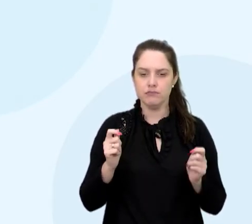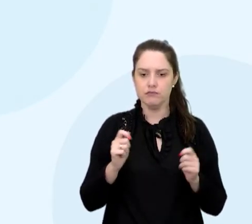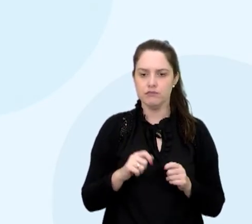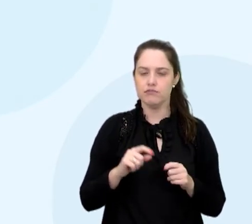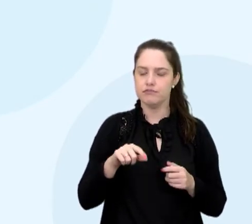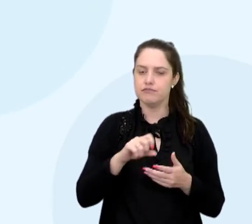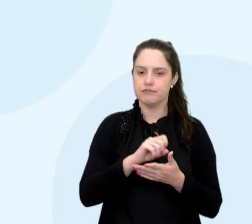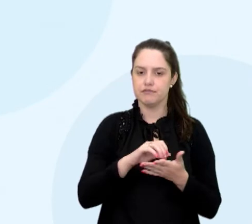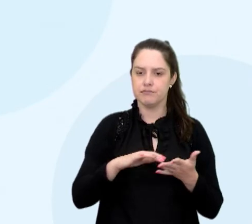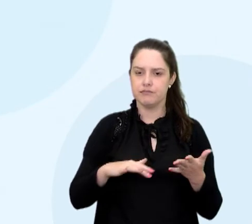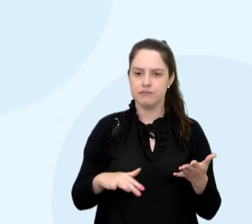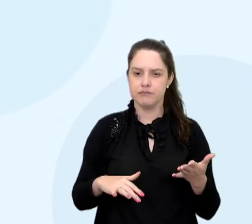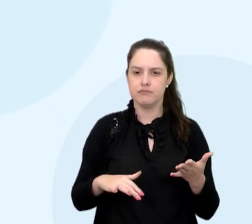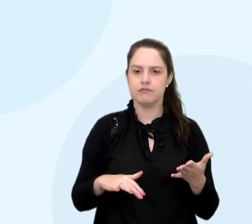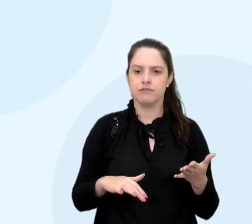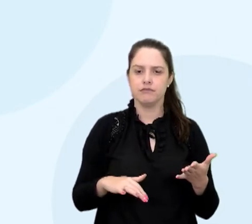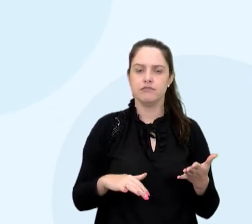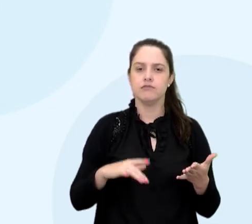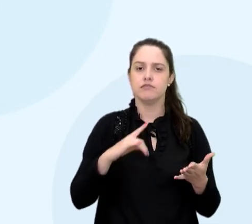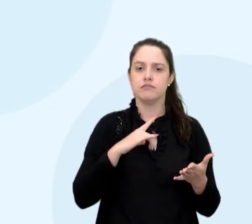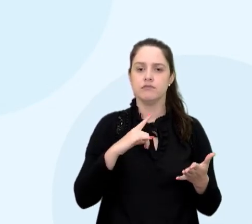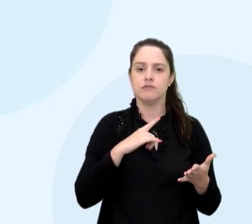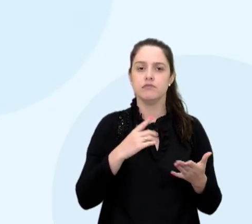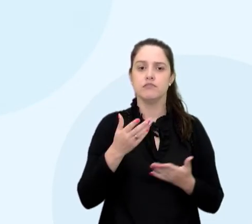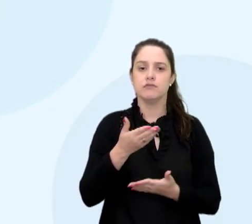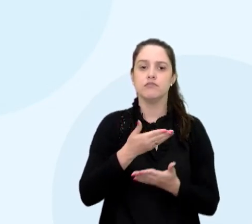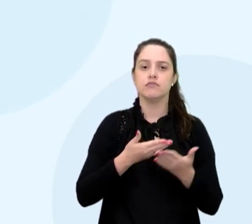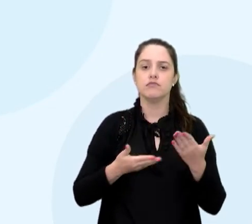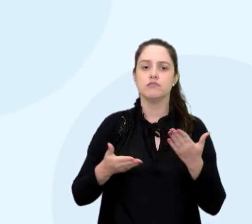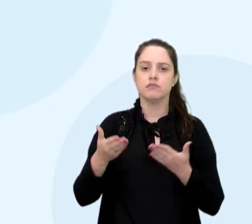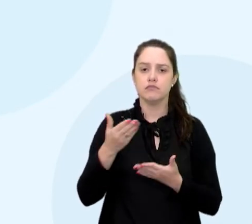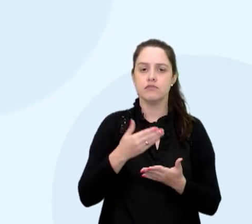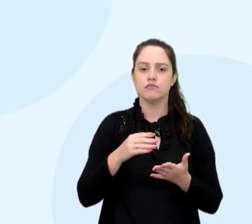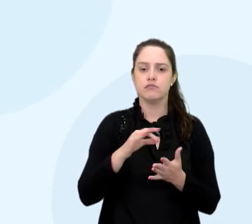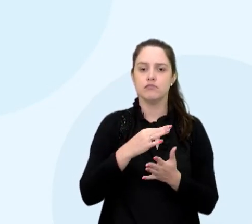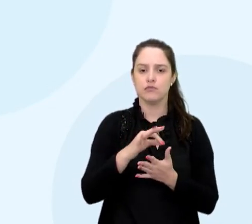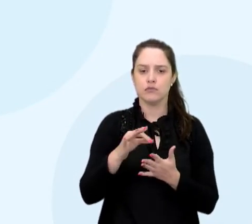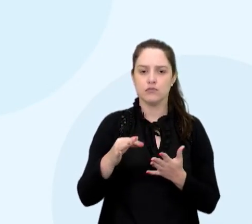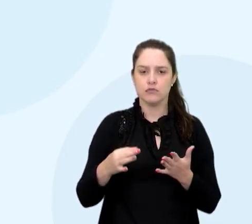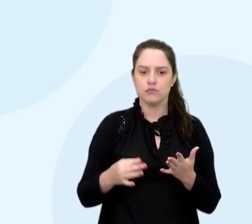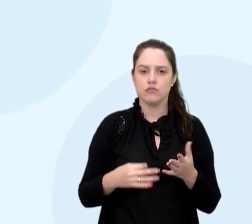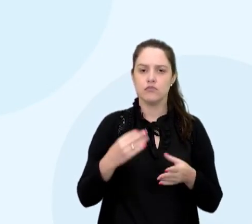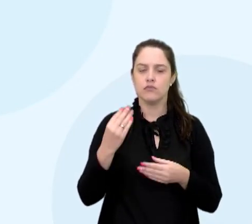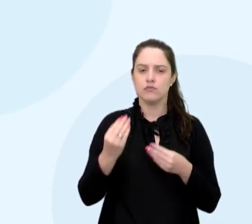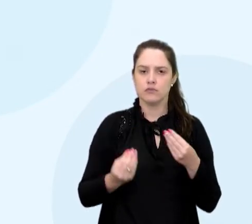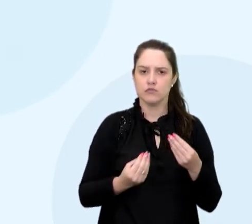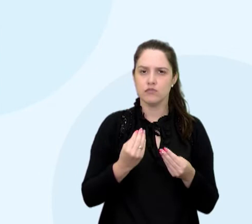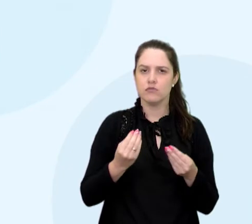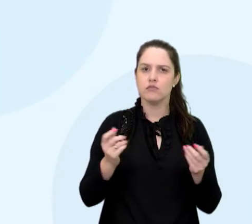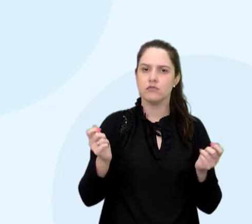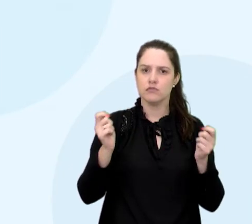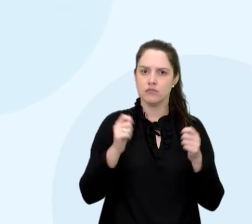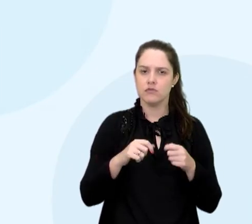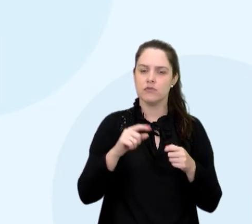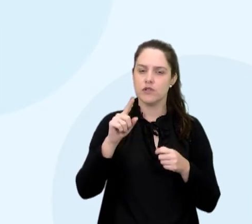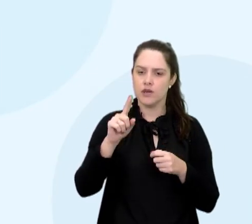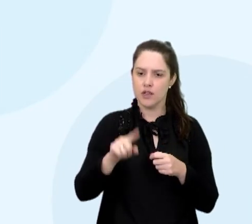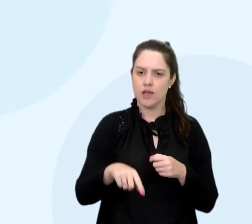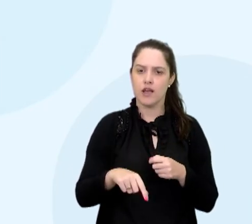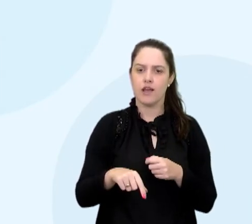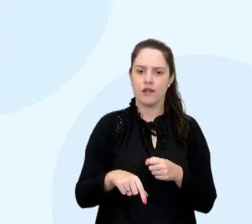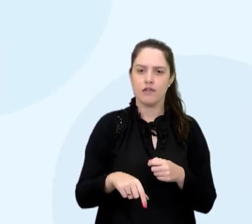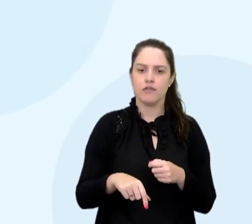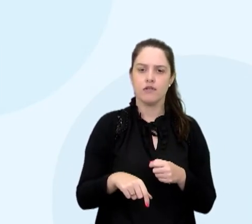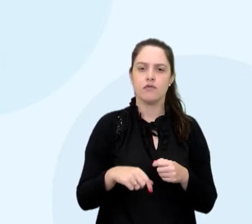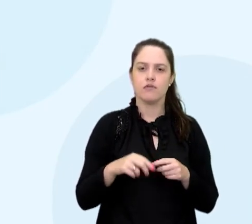essa atividade, ela tem a integração com o componente criação e comunicação publicitária, que é do professor Jocélio.